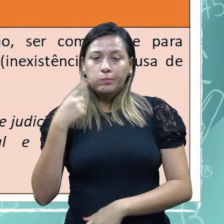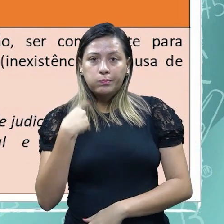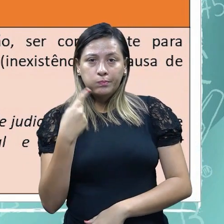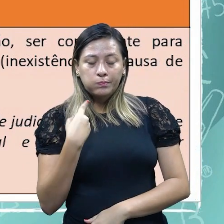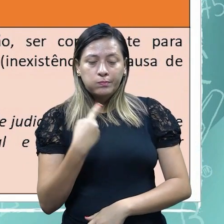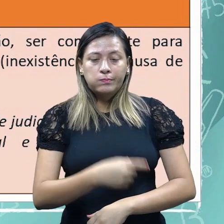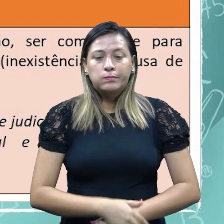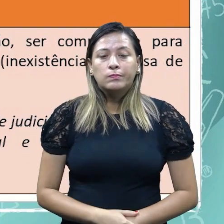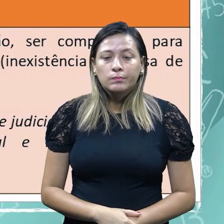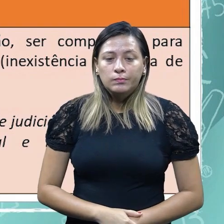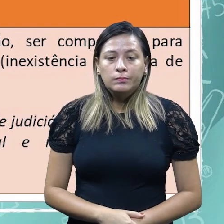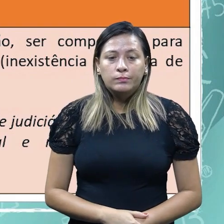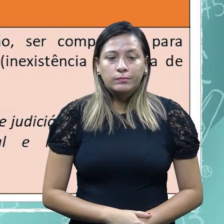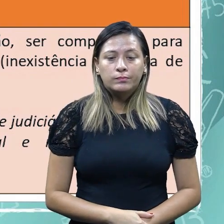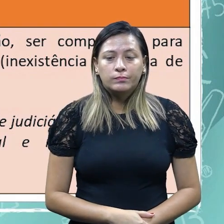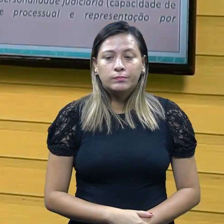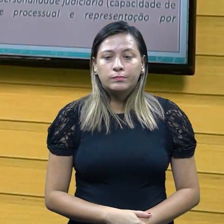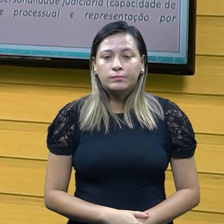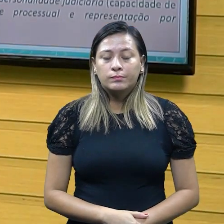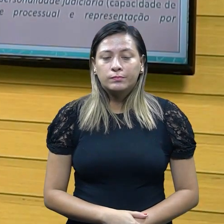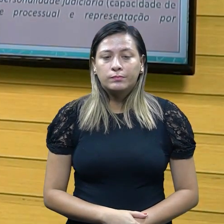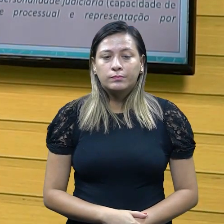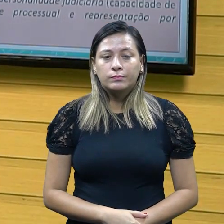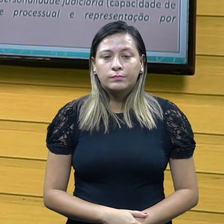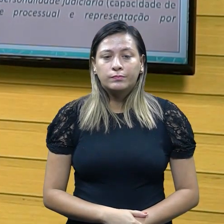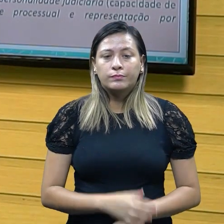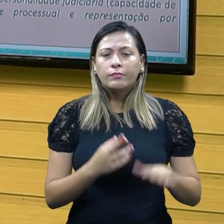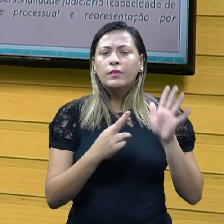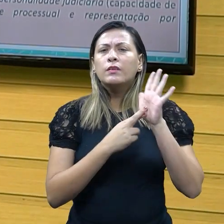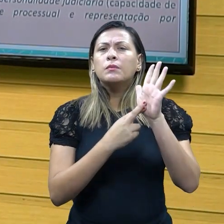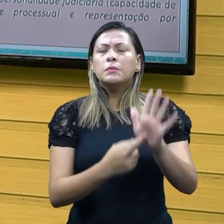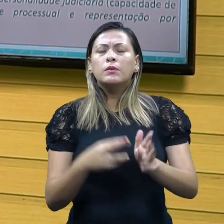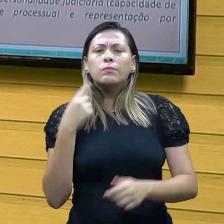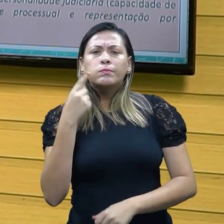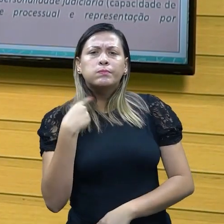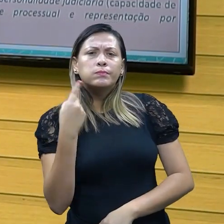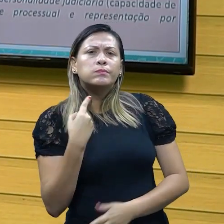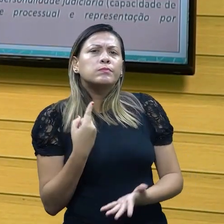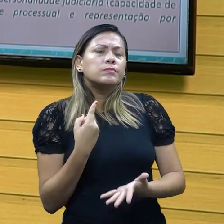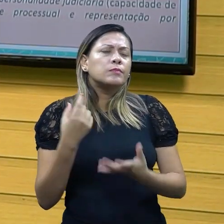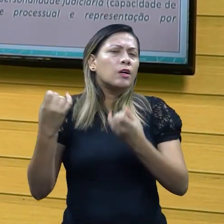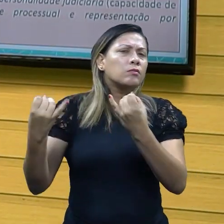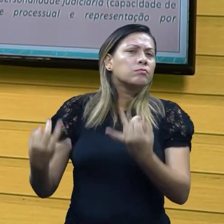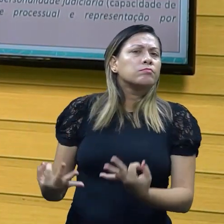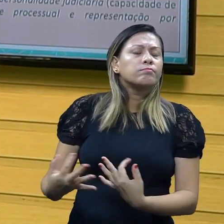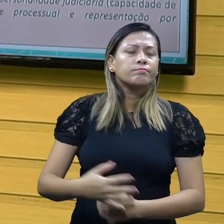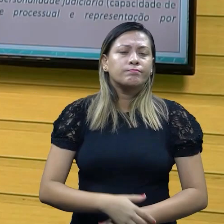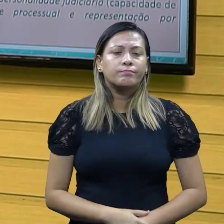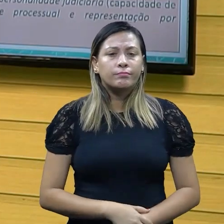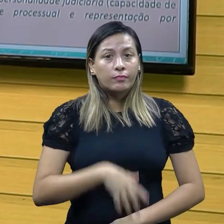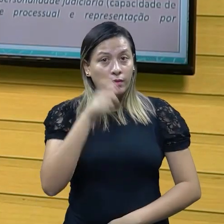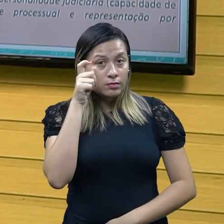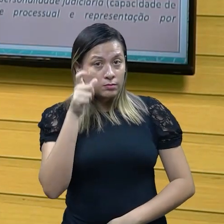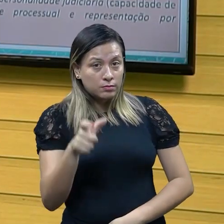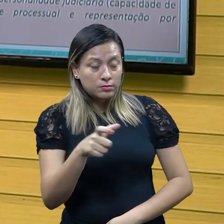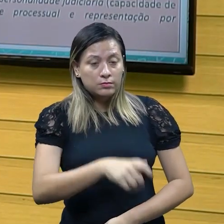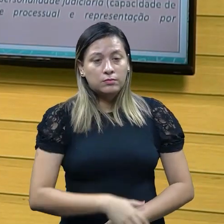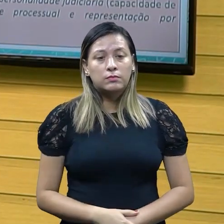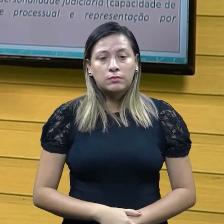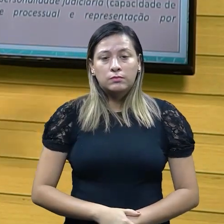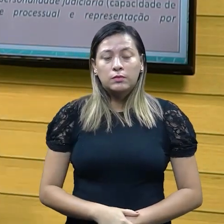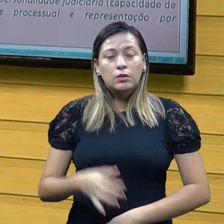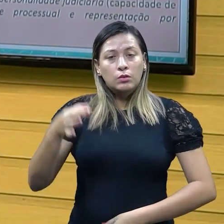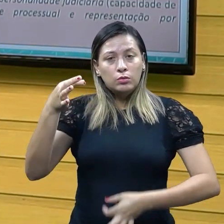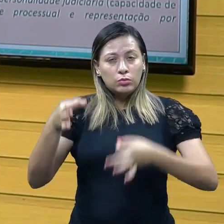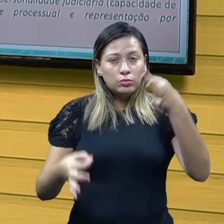por advogado, tá bom? O que a gente fala sobre essa representação do advogado? É interessante, tá? Existem, por exemplo,